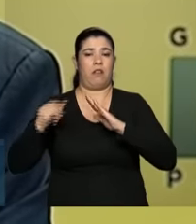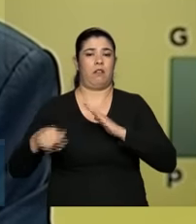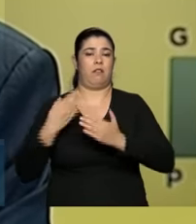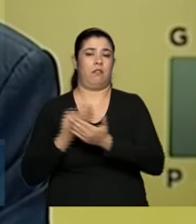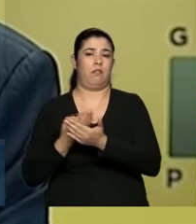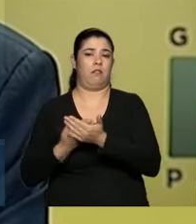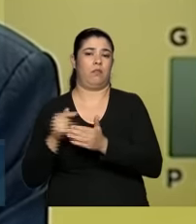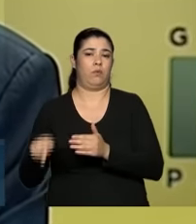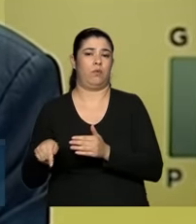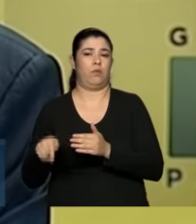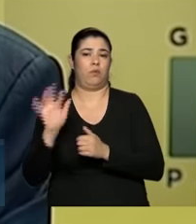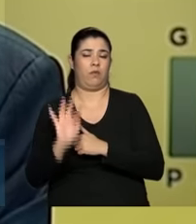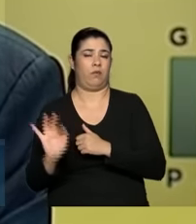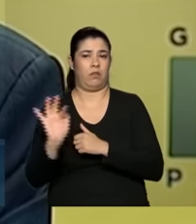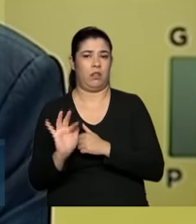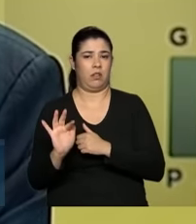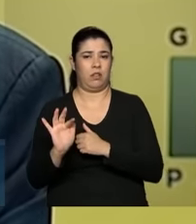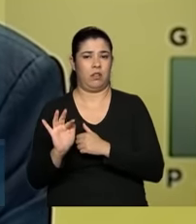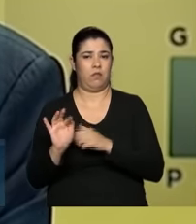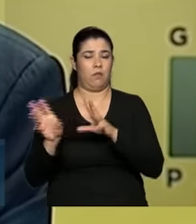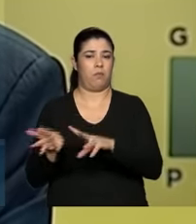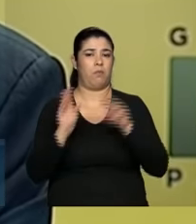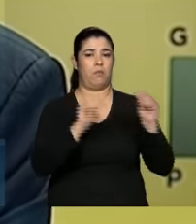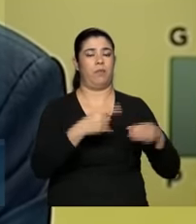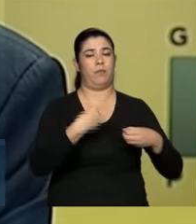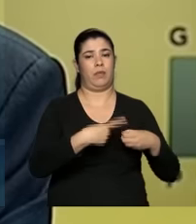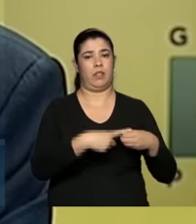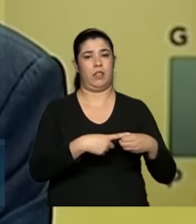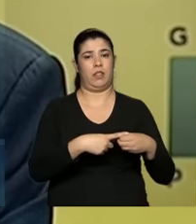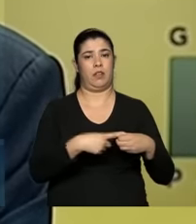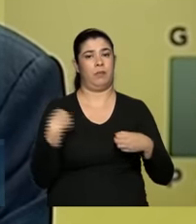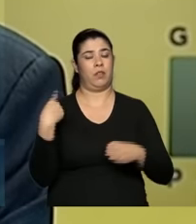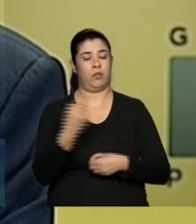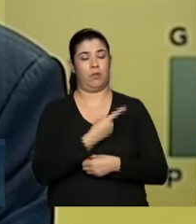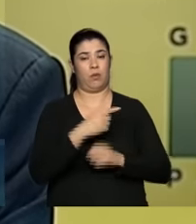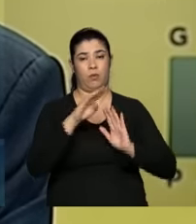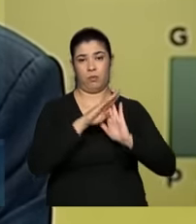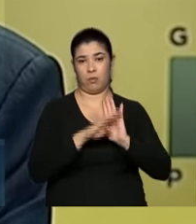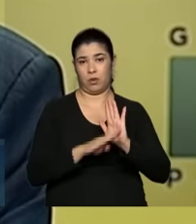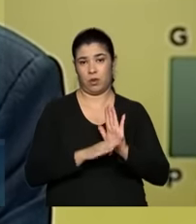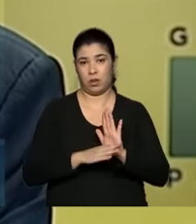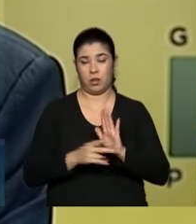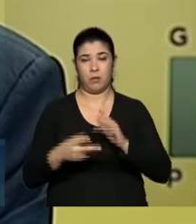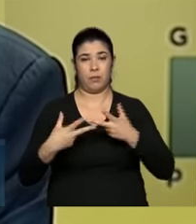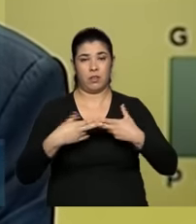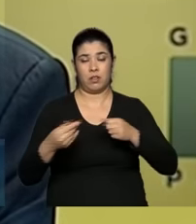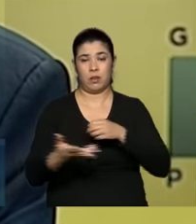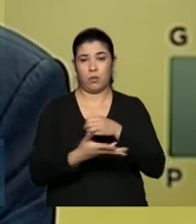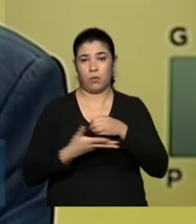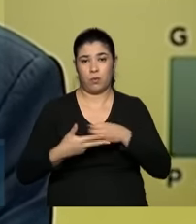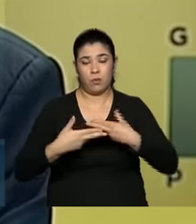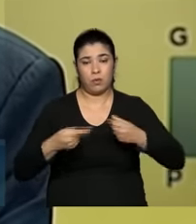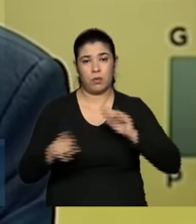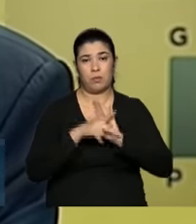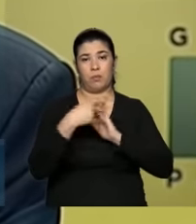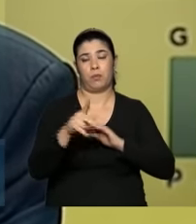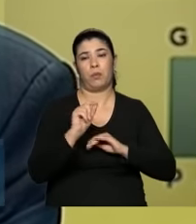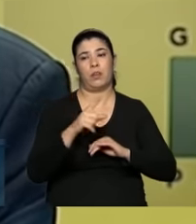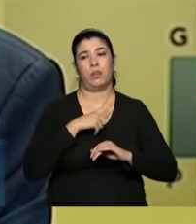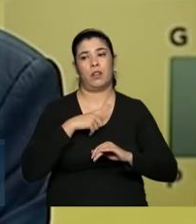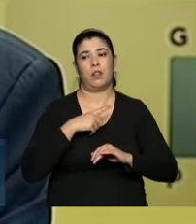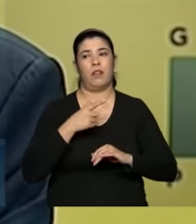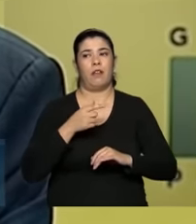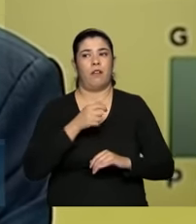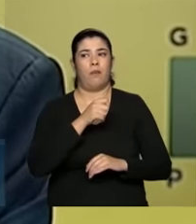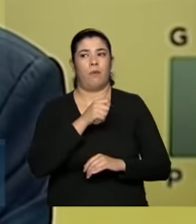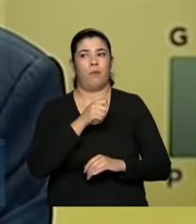morando. Mas nós estamos criando todas as condições para ancorá-lo. Nós estamos criando todas as condições para que uma pessoa passe não apenas 6